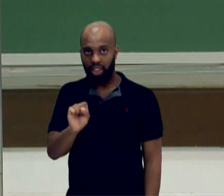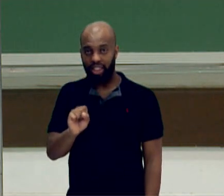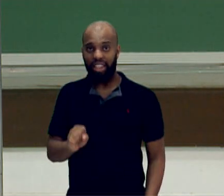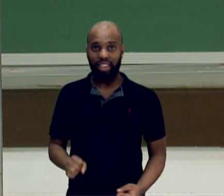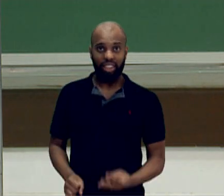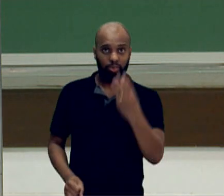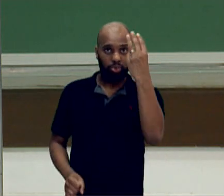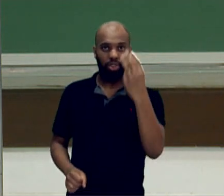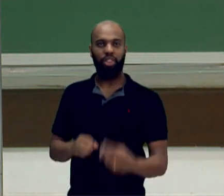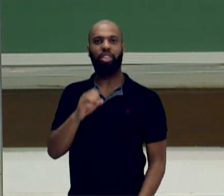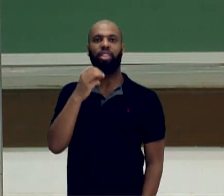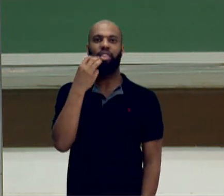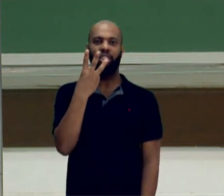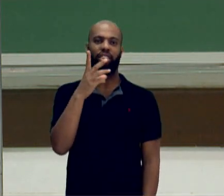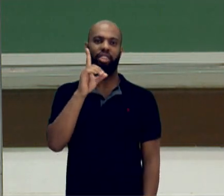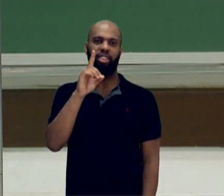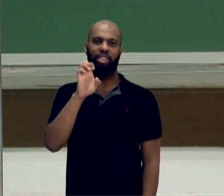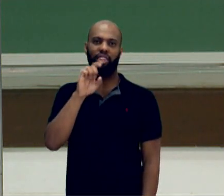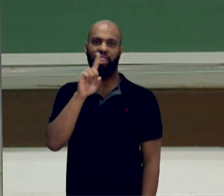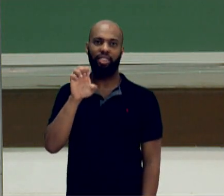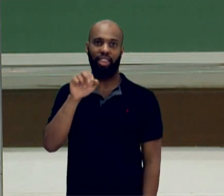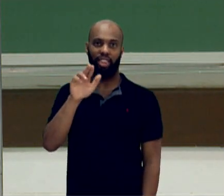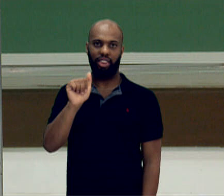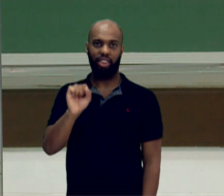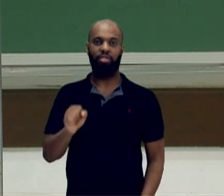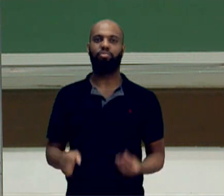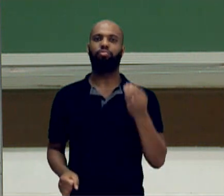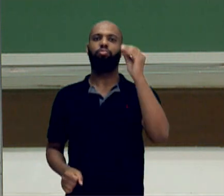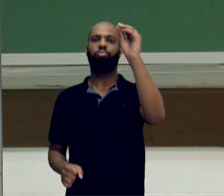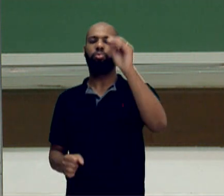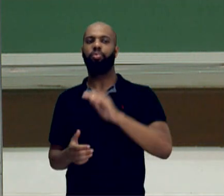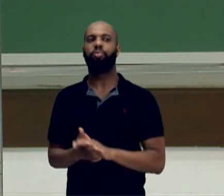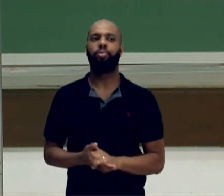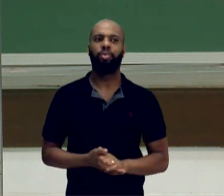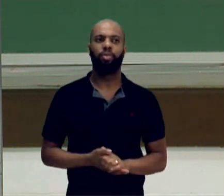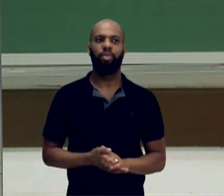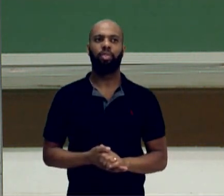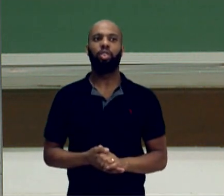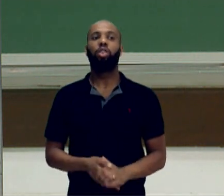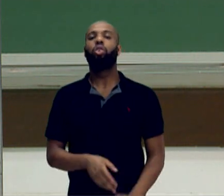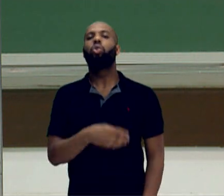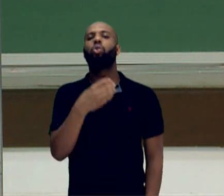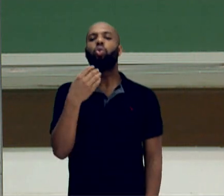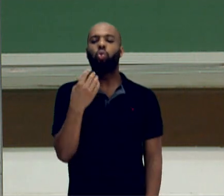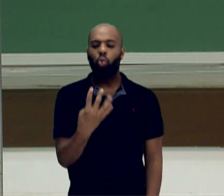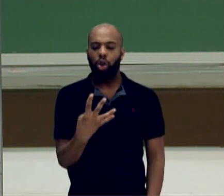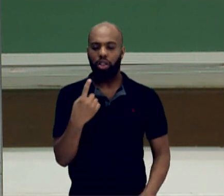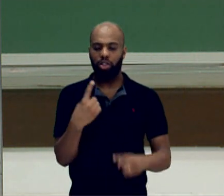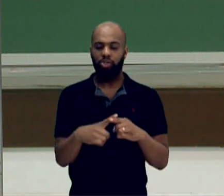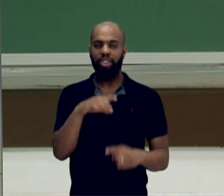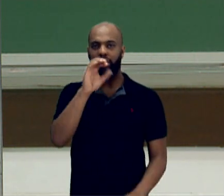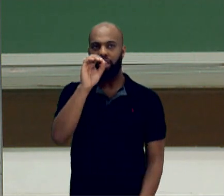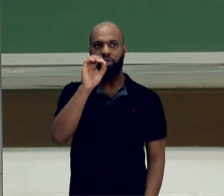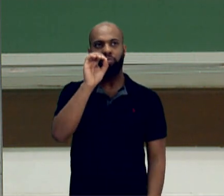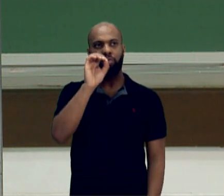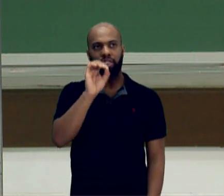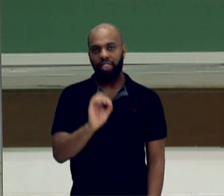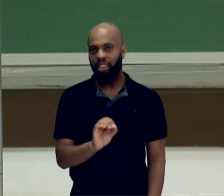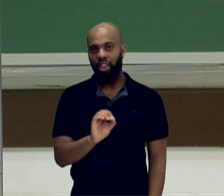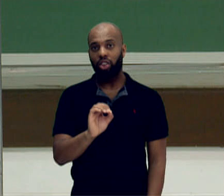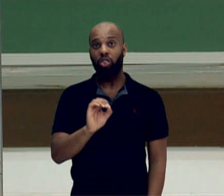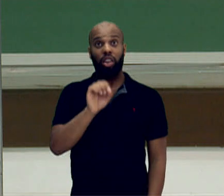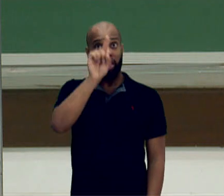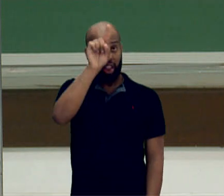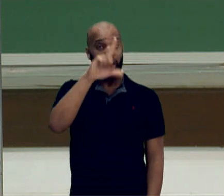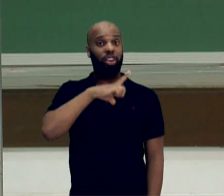essa dezena fica uma reserva ali, certo? 4 vezes 0, 0. Com mais 3 que